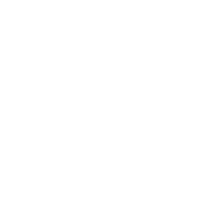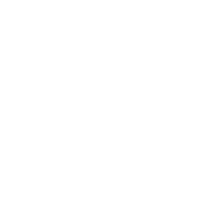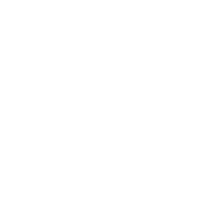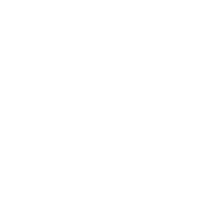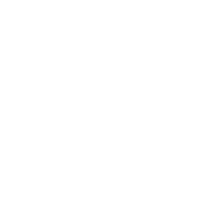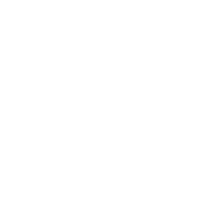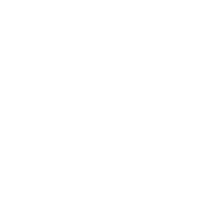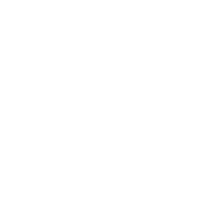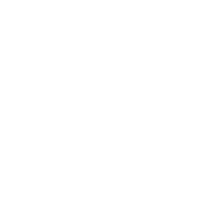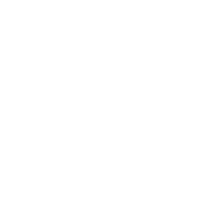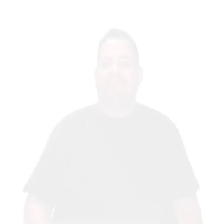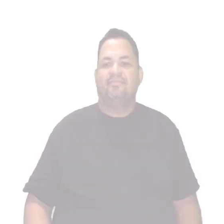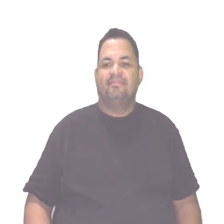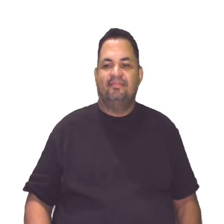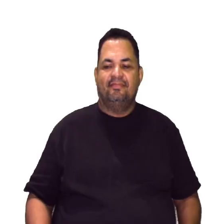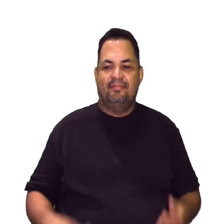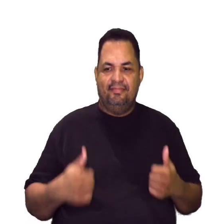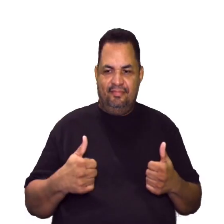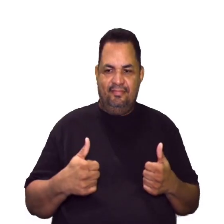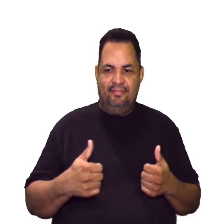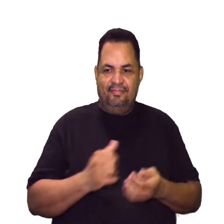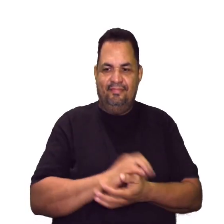você viu a fórmula molecular,